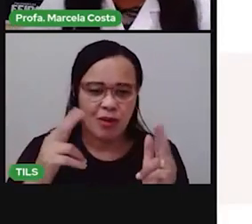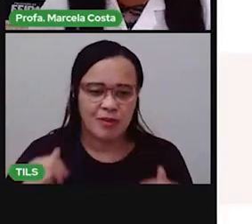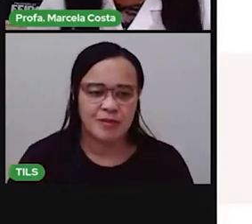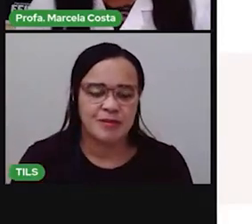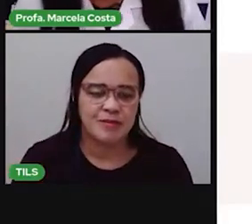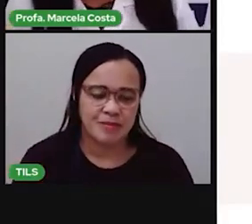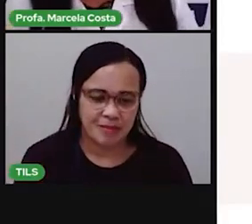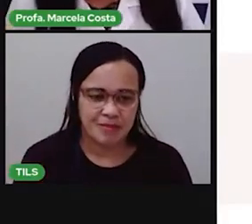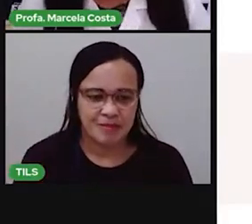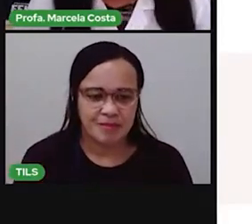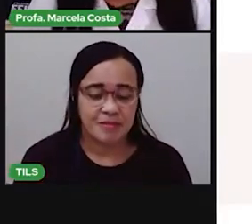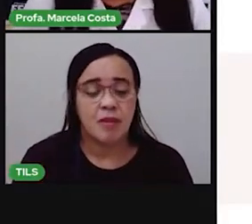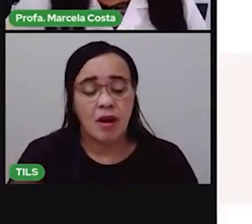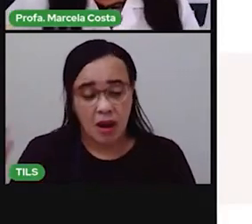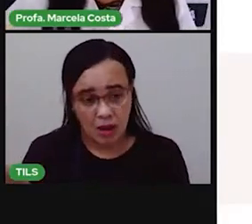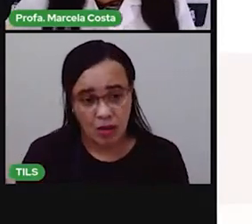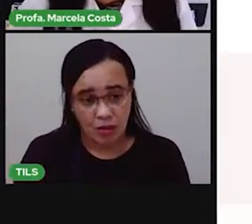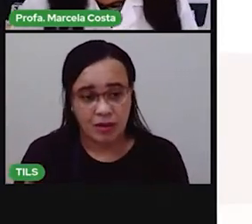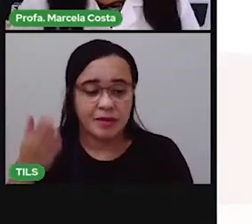Vamos treinar.